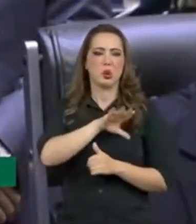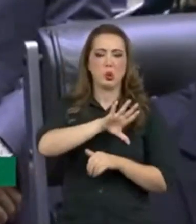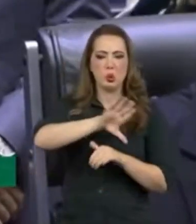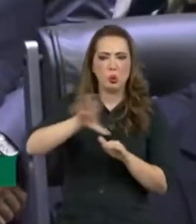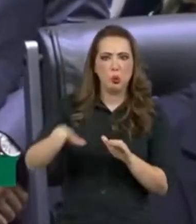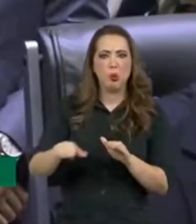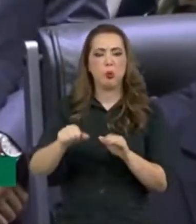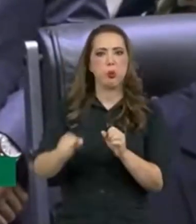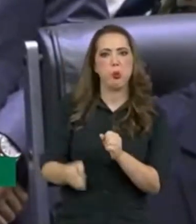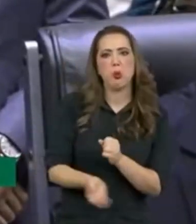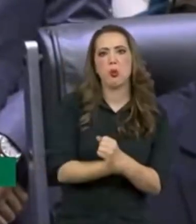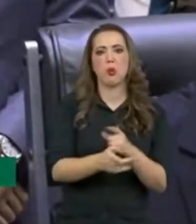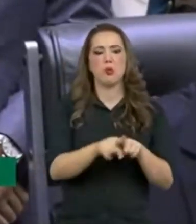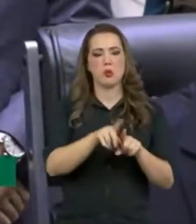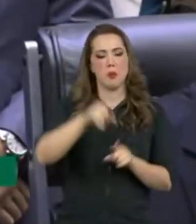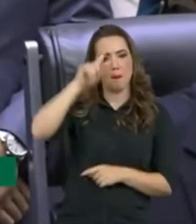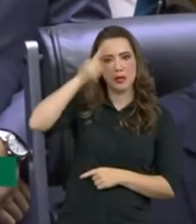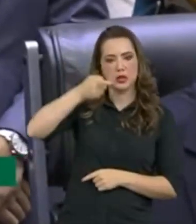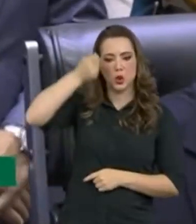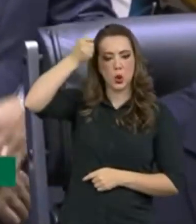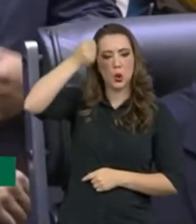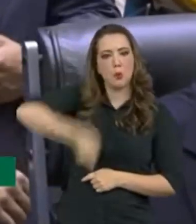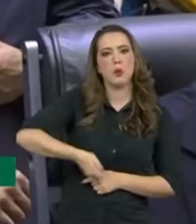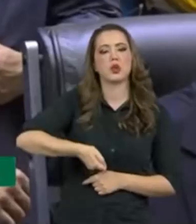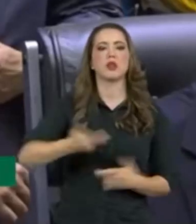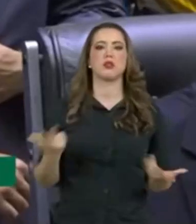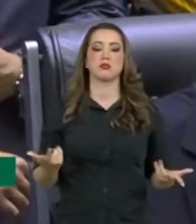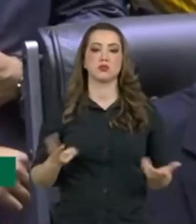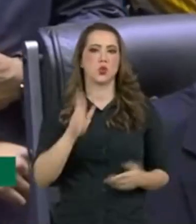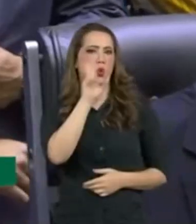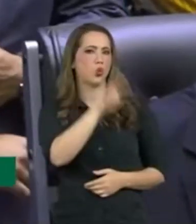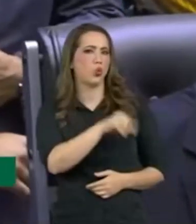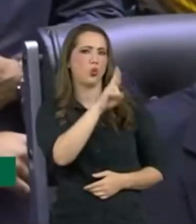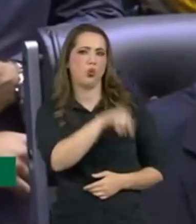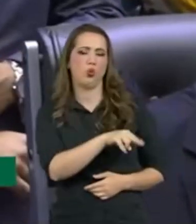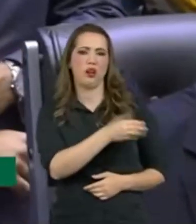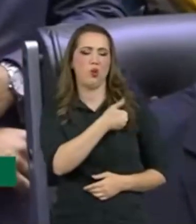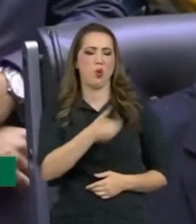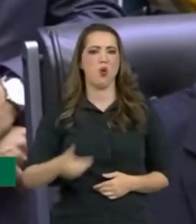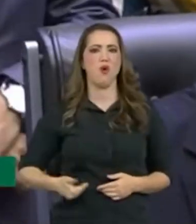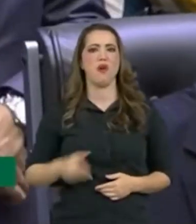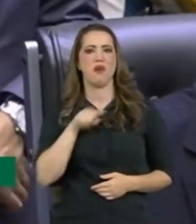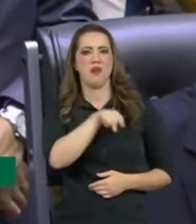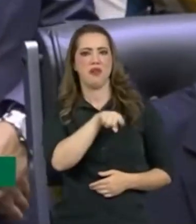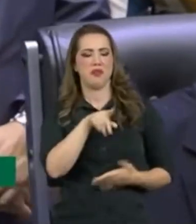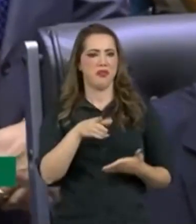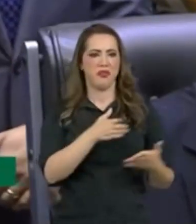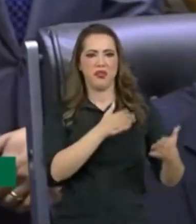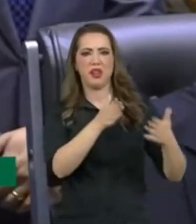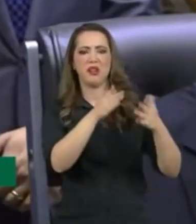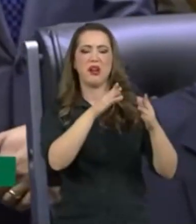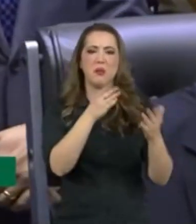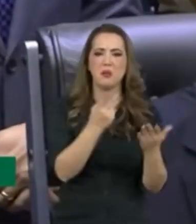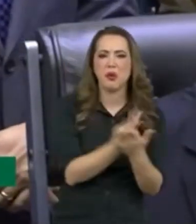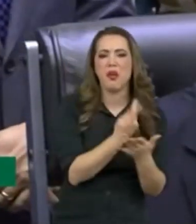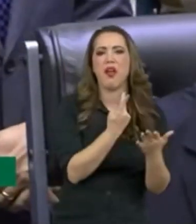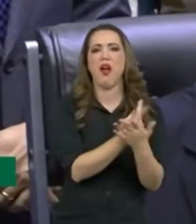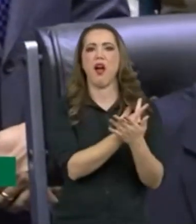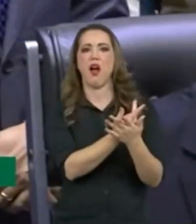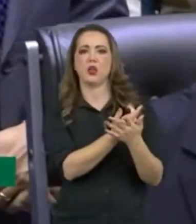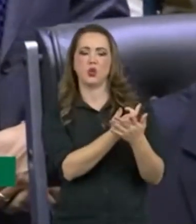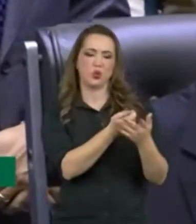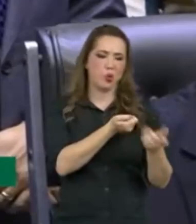proveito de um projeto autoritário de poder. Nunca a máquina pública foi tão desencaminhada dos controles